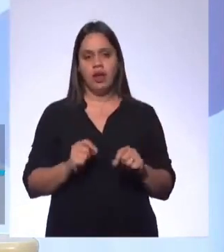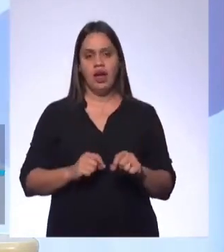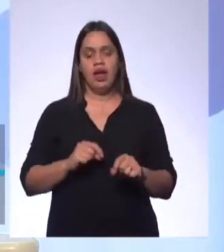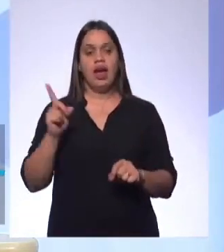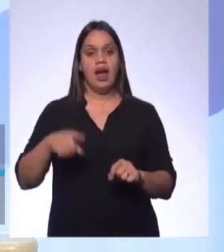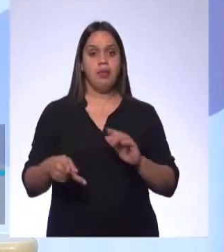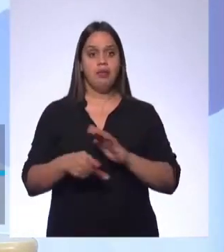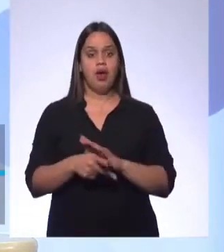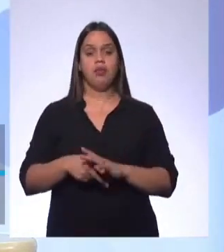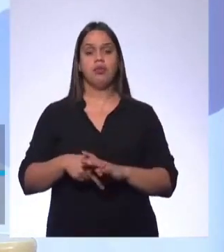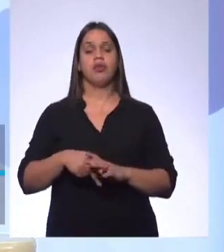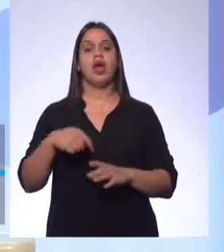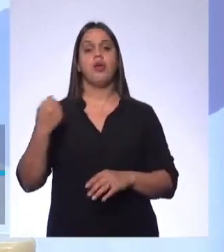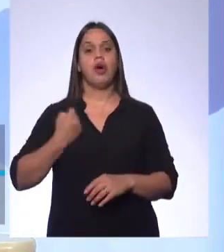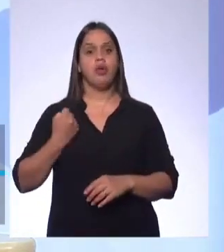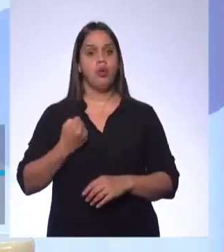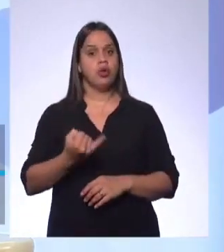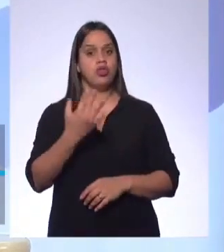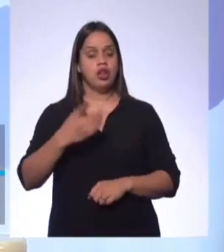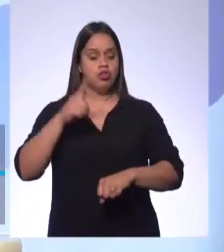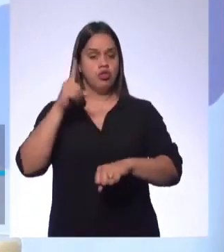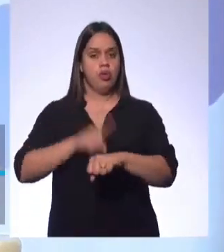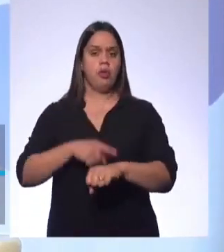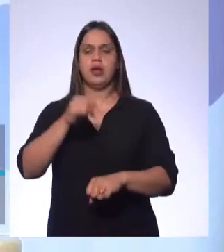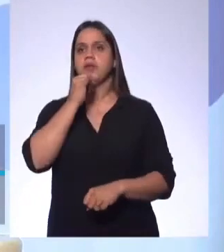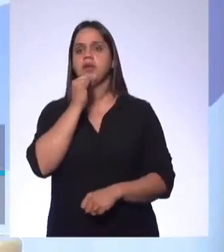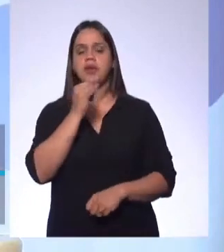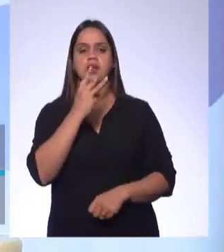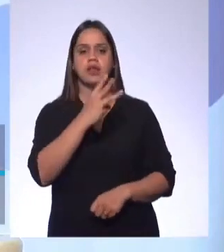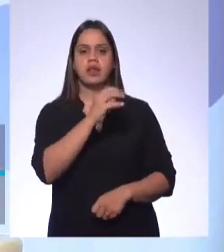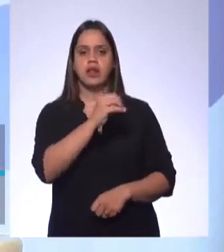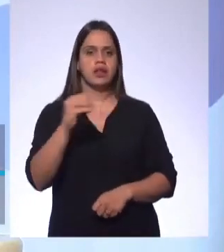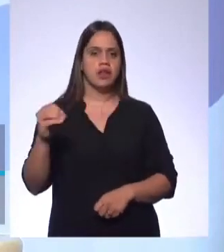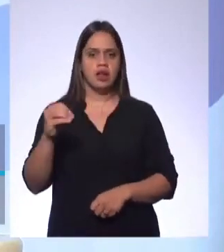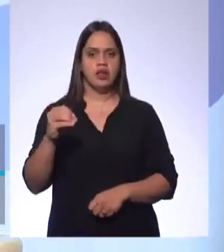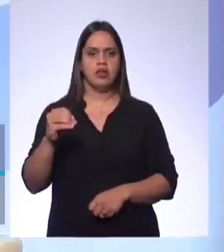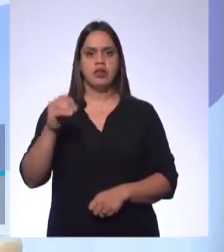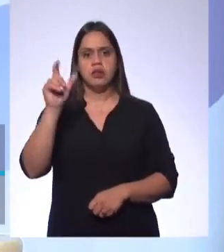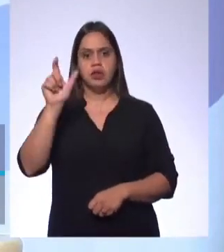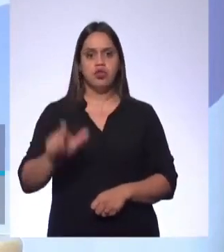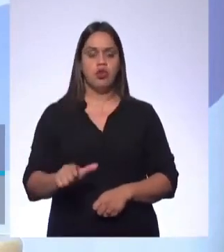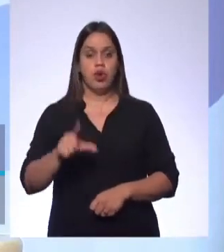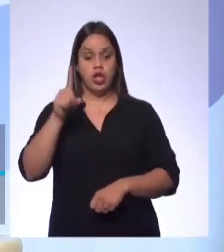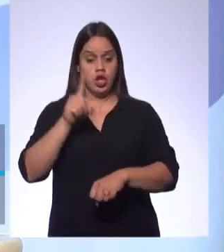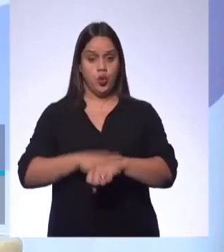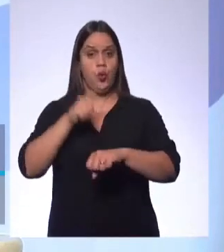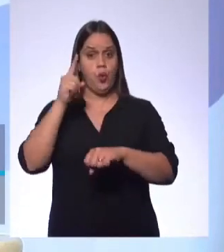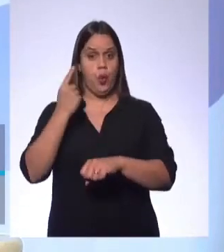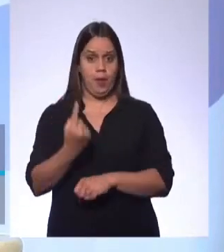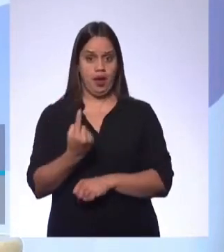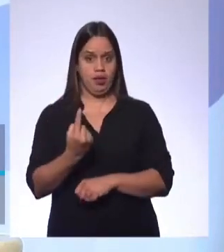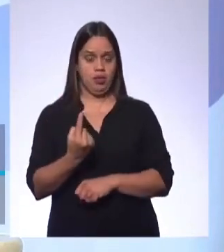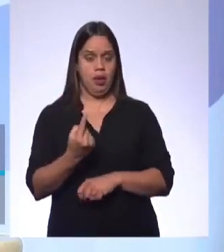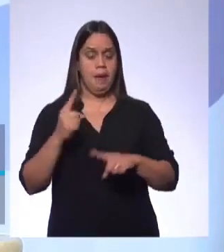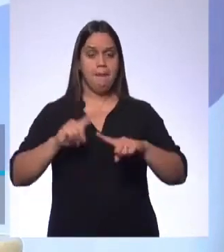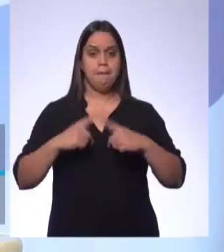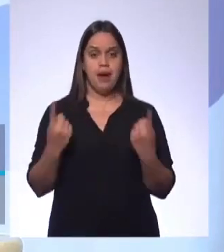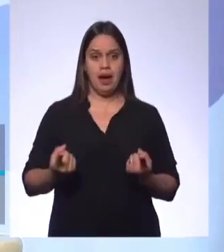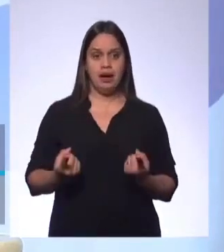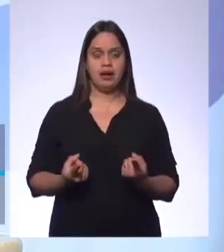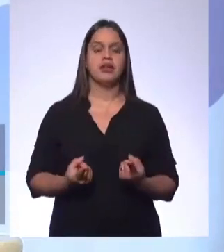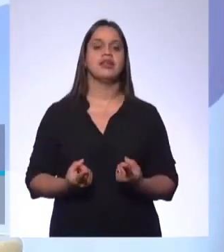momento, realmente. Quando tem um acidente de avião, são, às vezes, vamos dizer, 300 pessoas ali em um determinado momento. Mas, vamos dizer, em uma